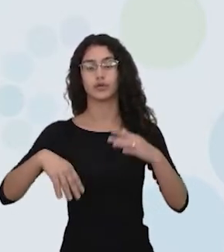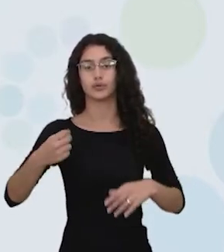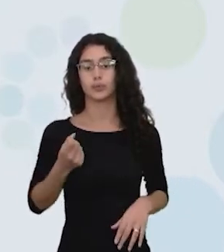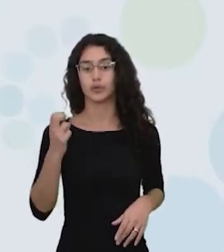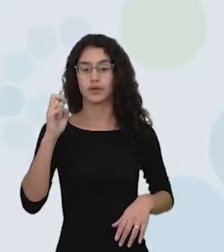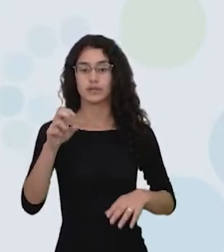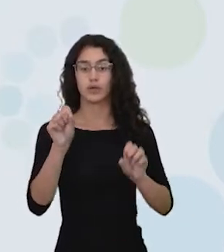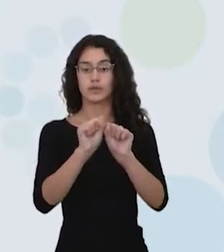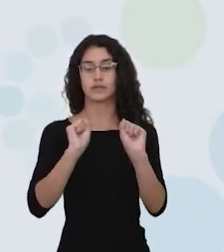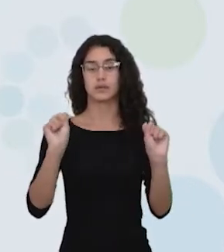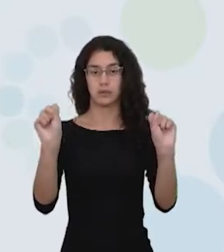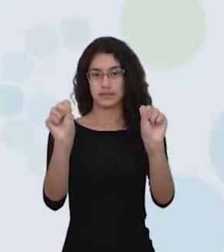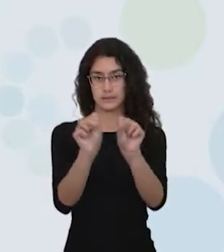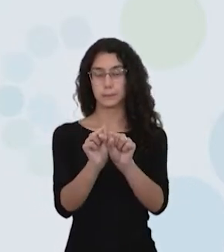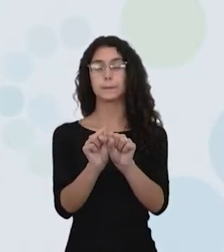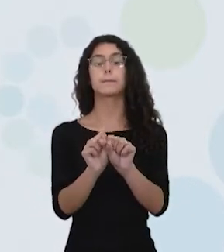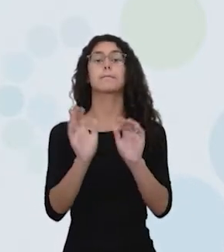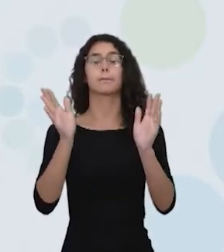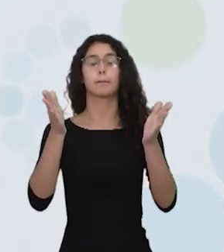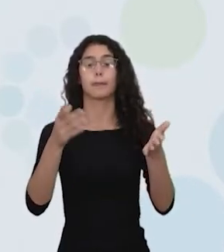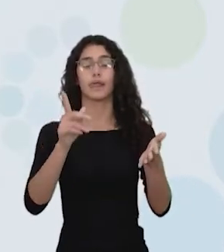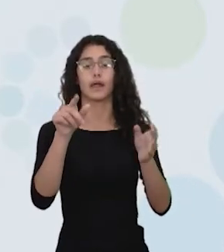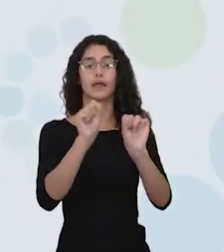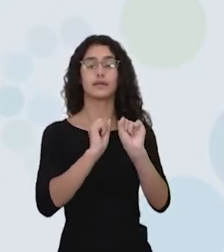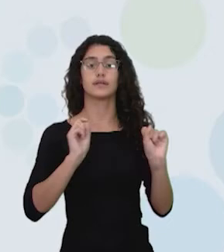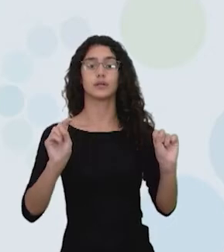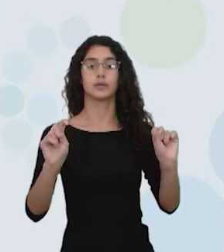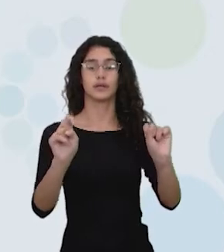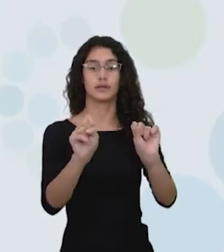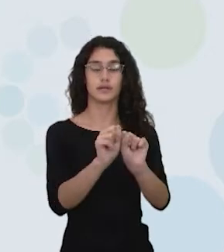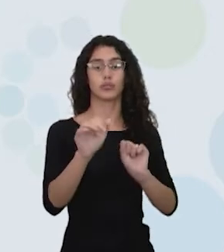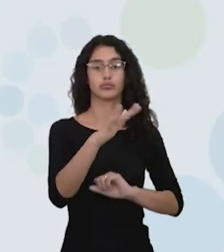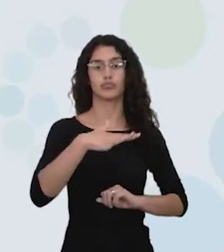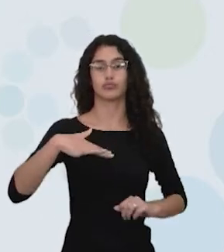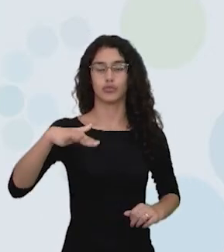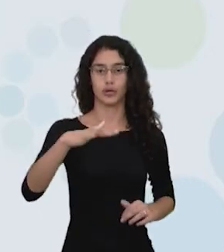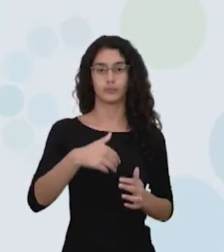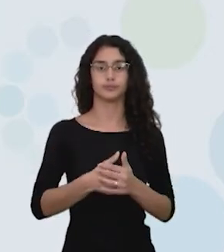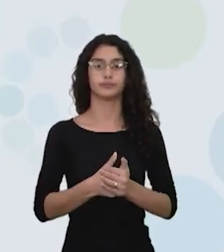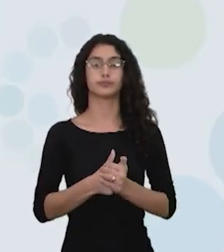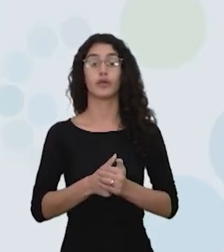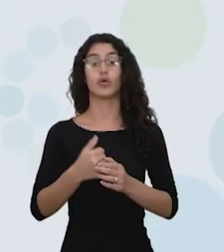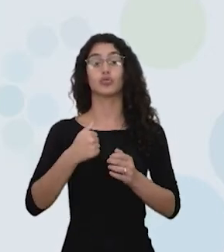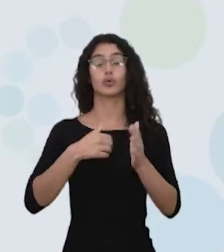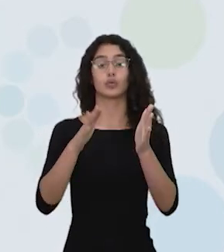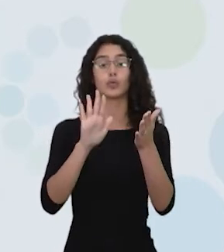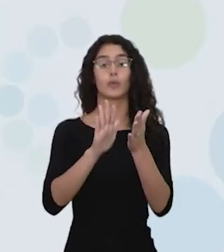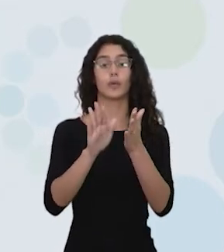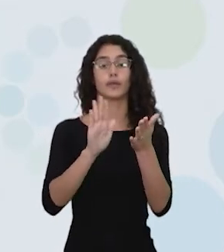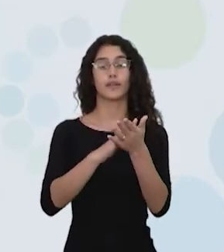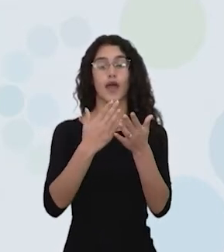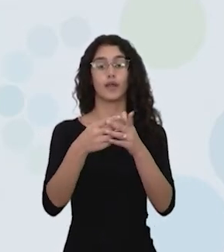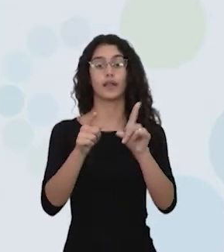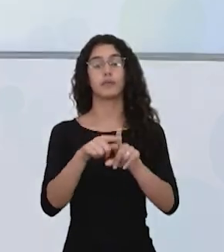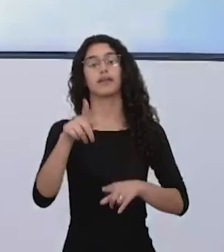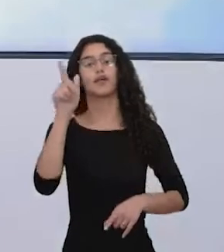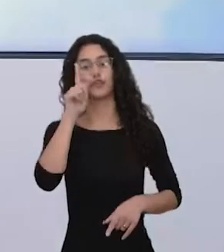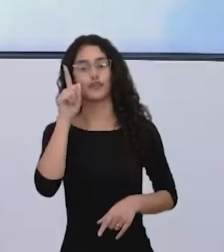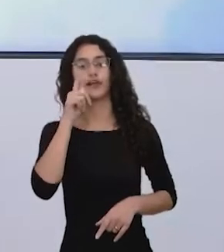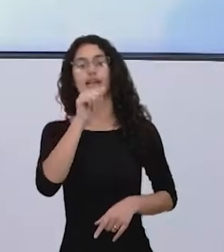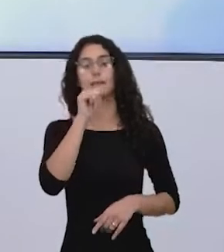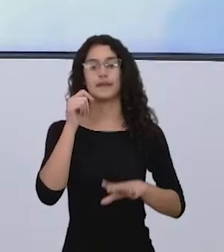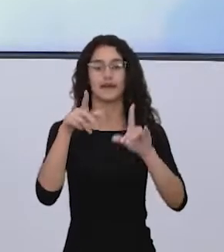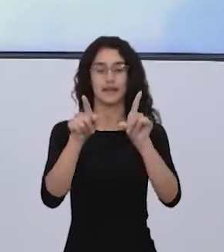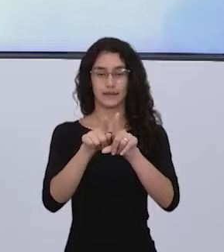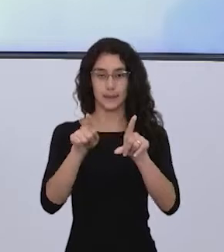5, Sistematização. E agora é a sistematização geral. E comigo nessa aula também tá a Giovana e a Bianca,